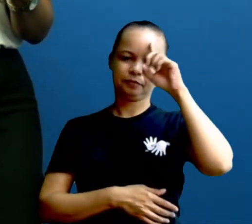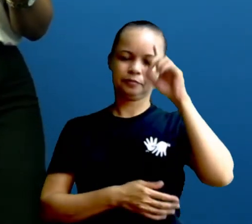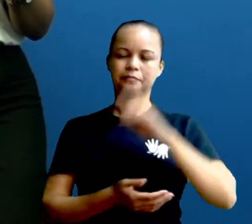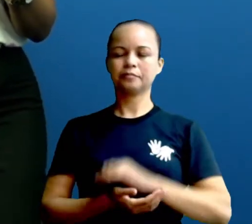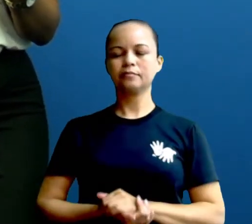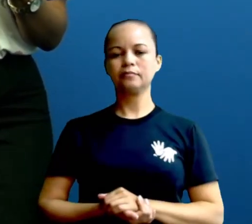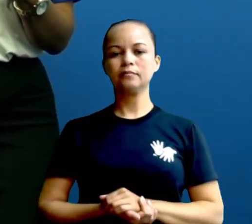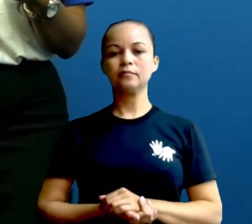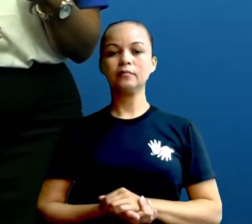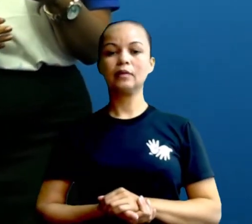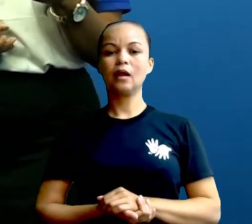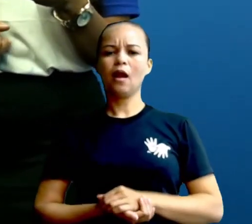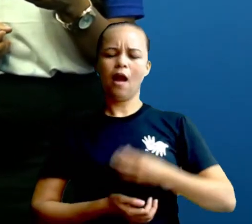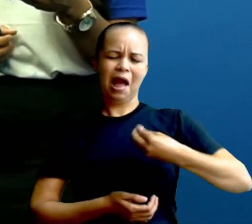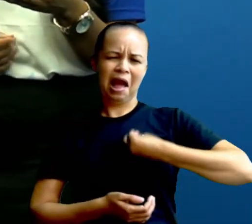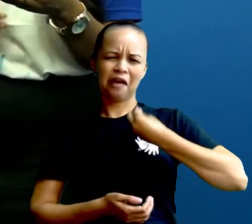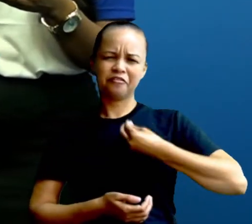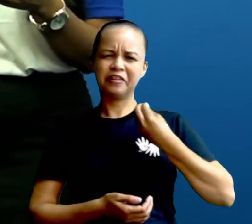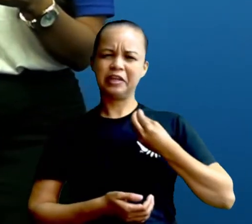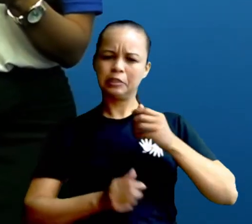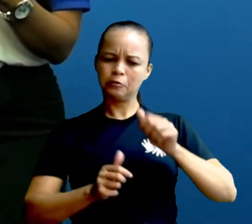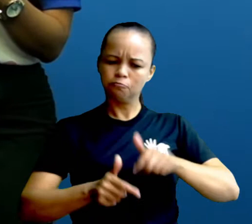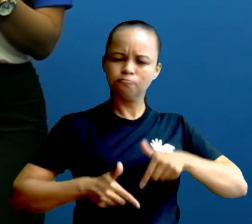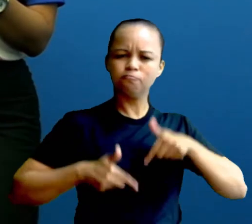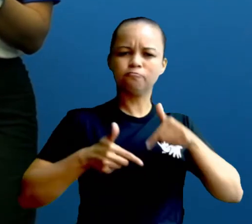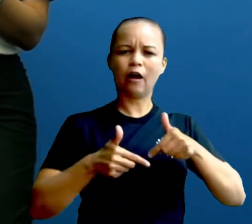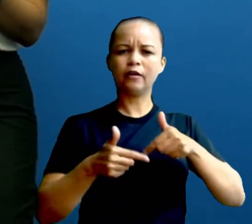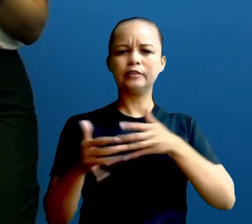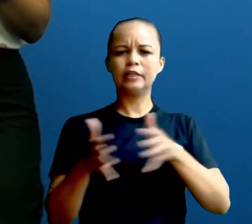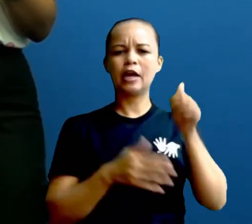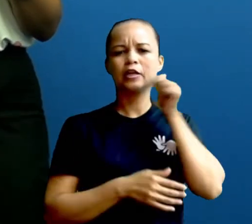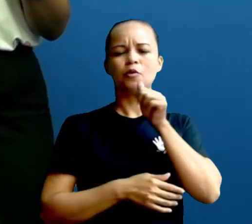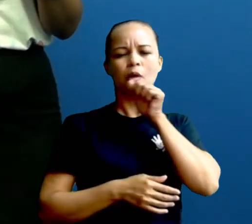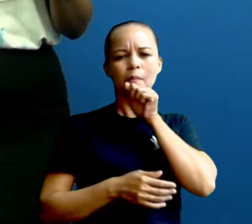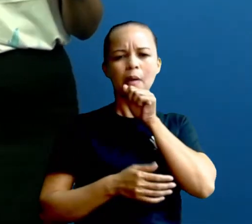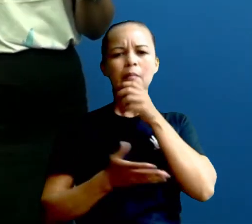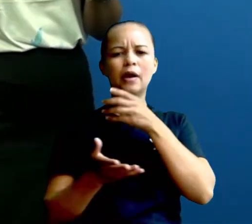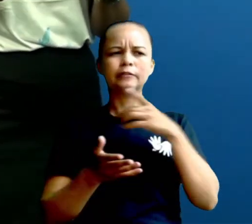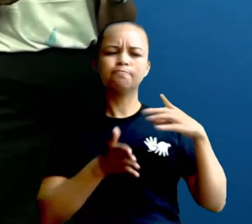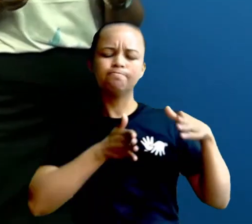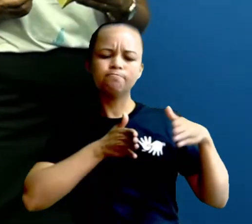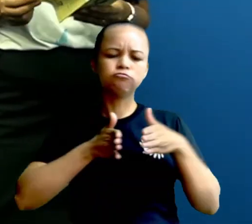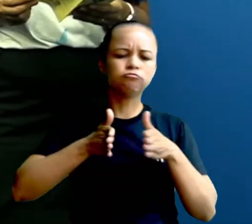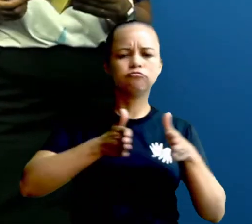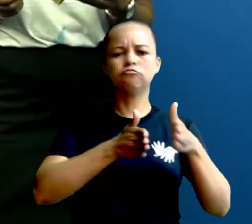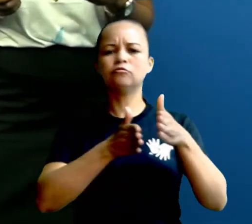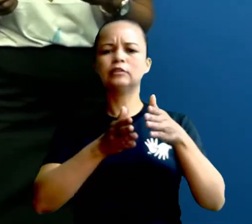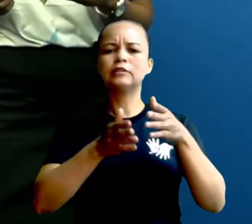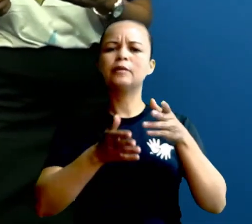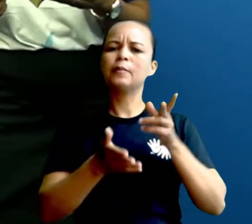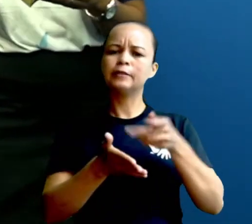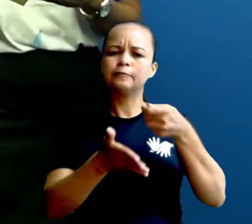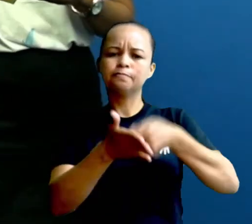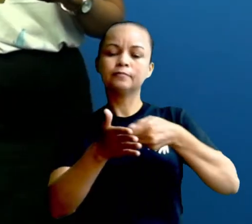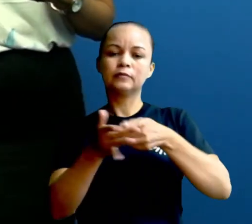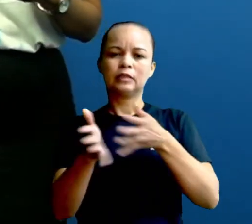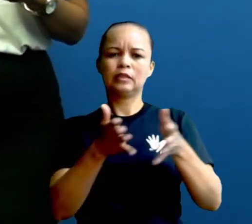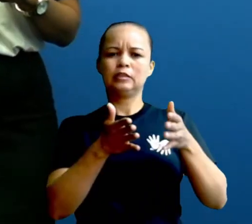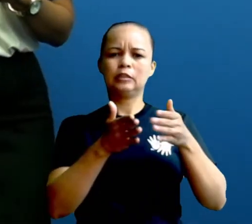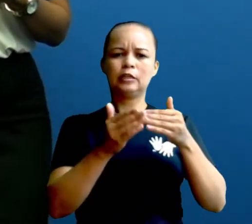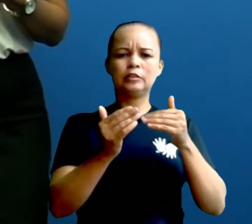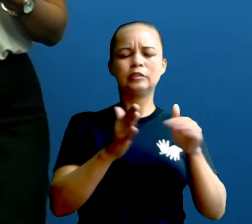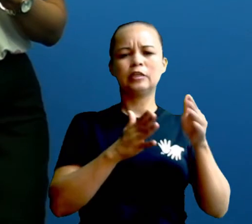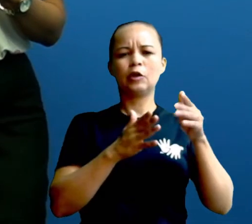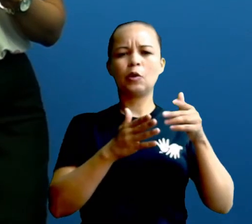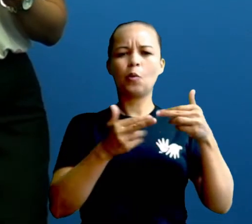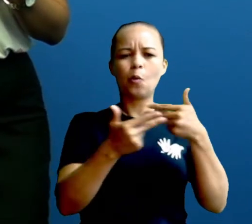dia. A vida de valentia que uma mãe pode levar é justamente o percurso que ela precisa enfrentar. Se